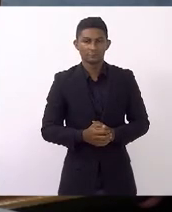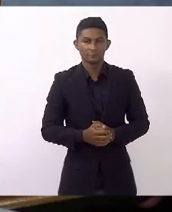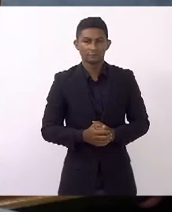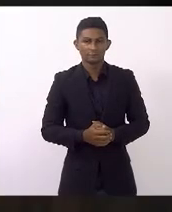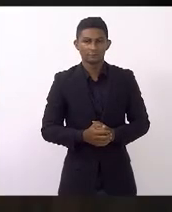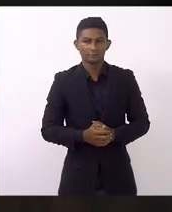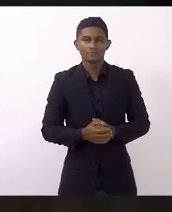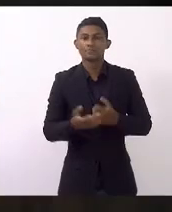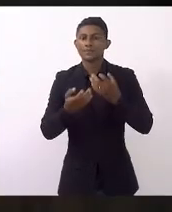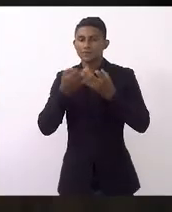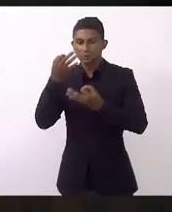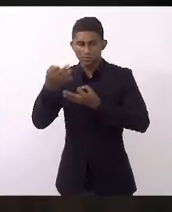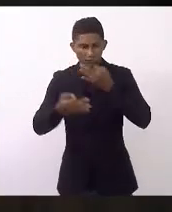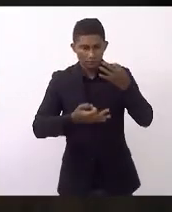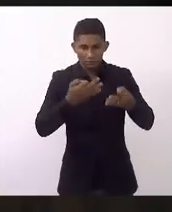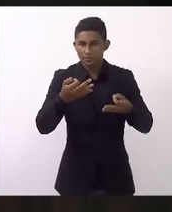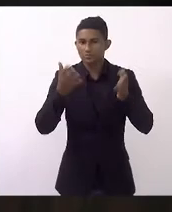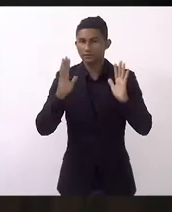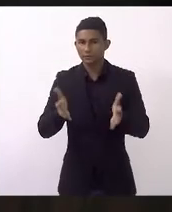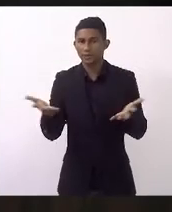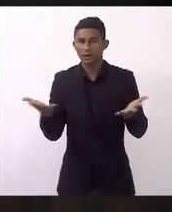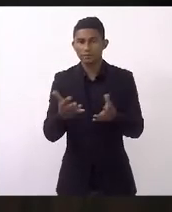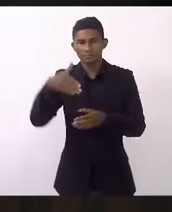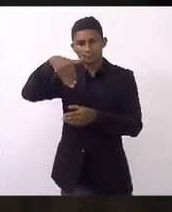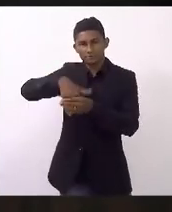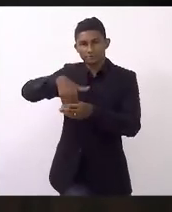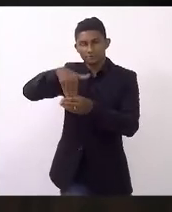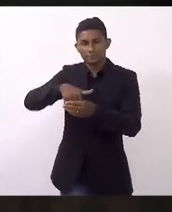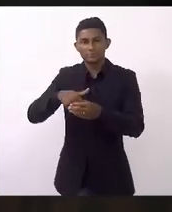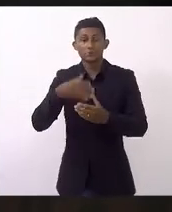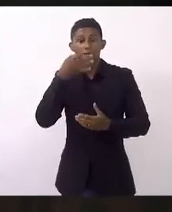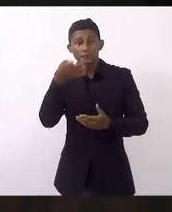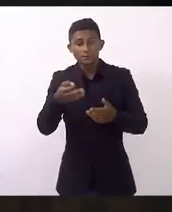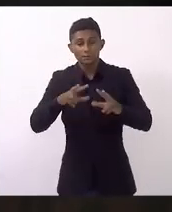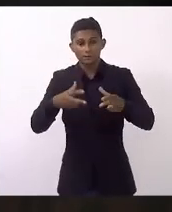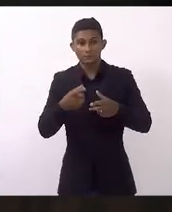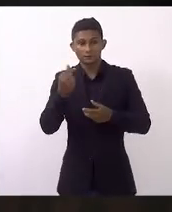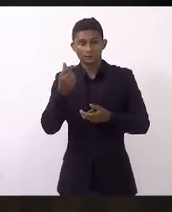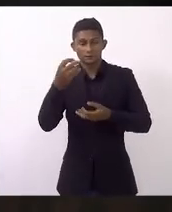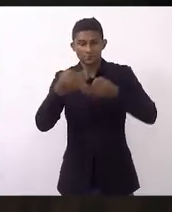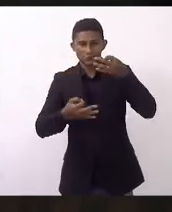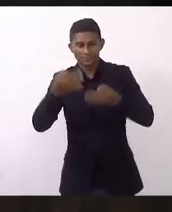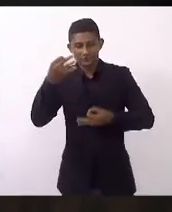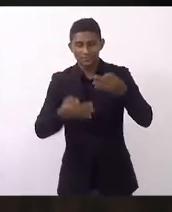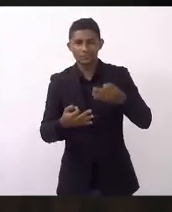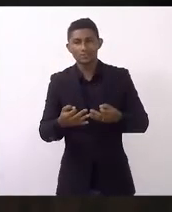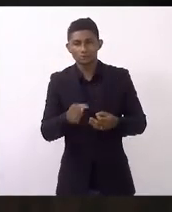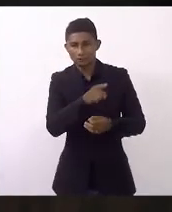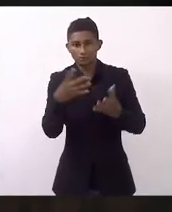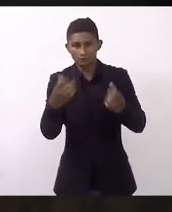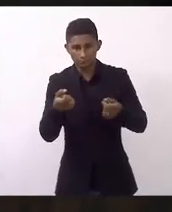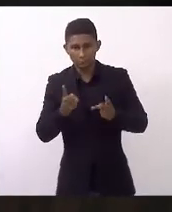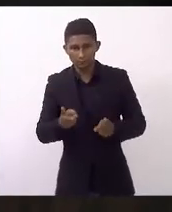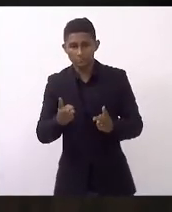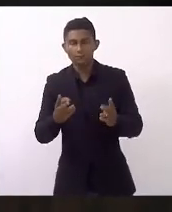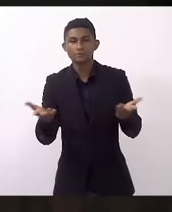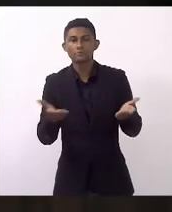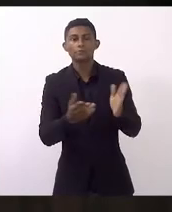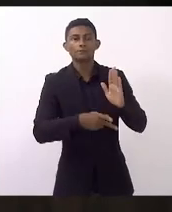Com os pareceres emitidos em votação, parecer da Comissão de Constituição e Justiça, senhores que aprovam, mereço como estão aprovados. Em votação,